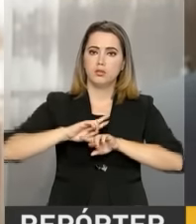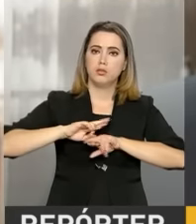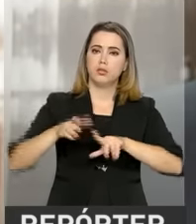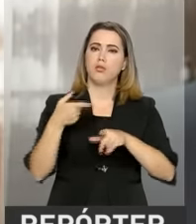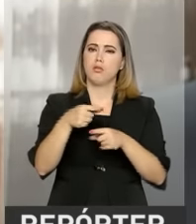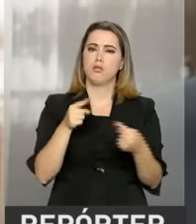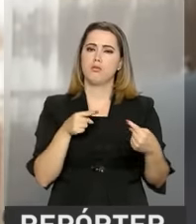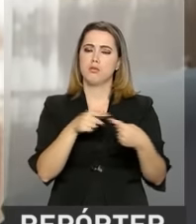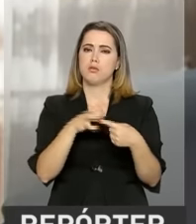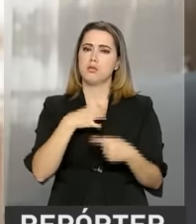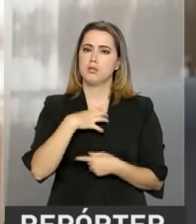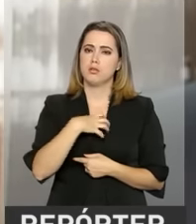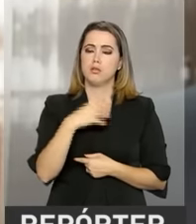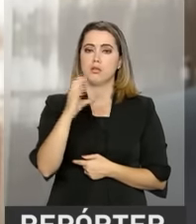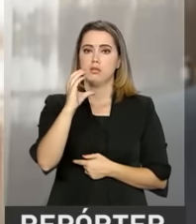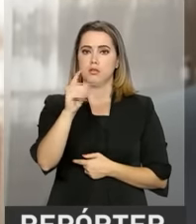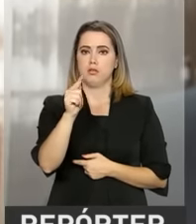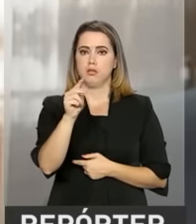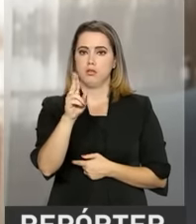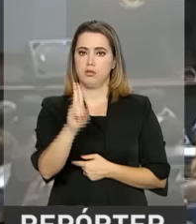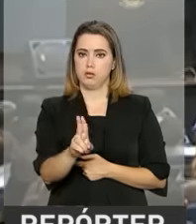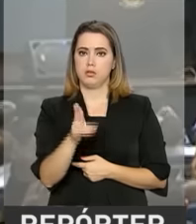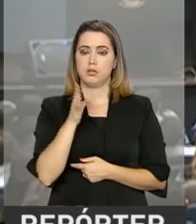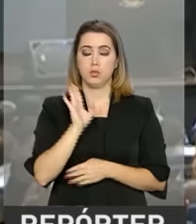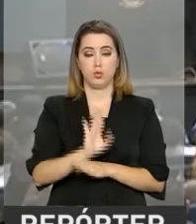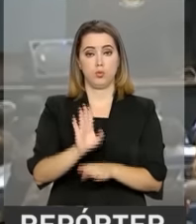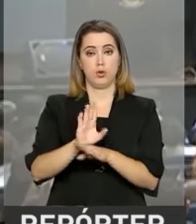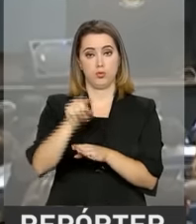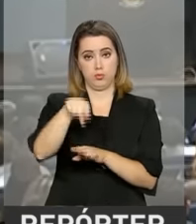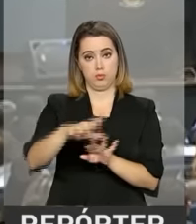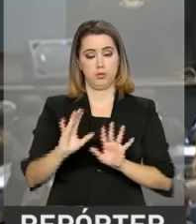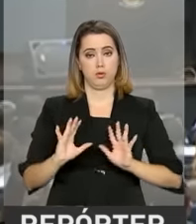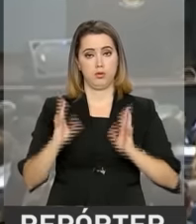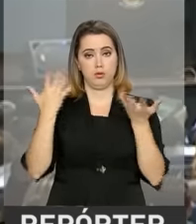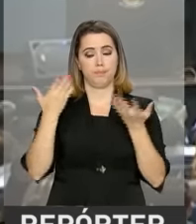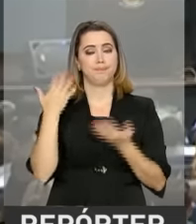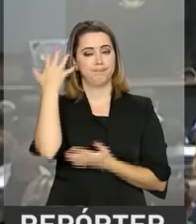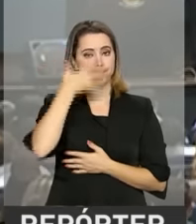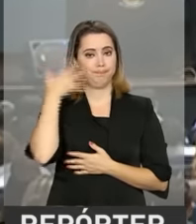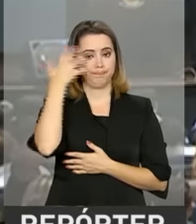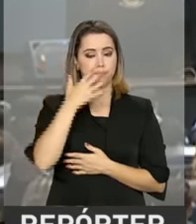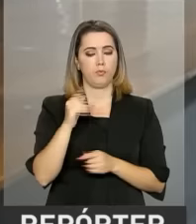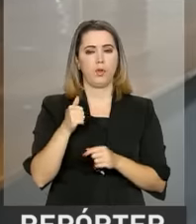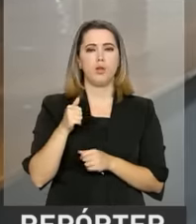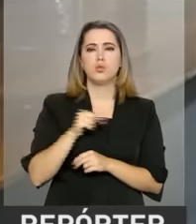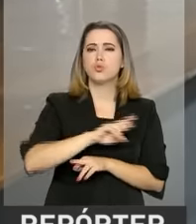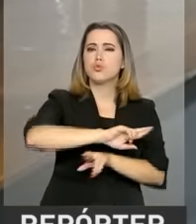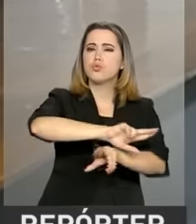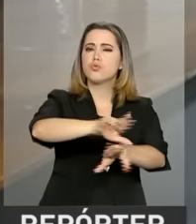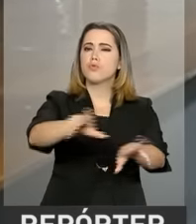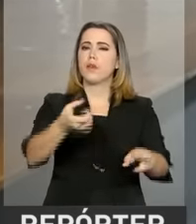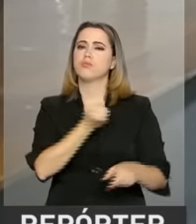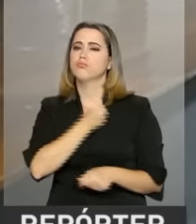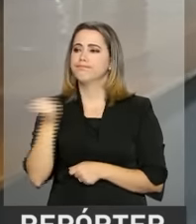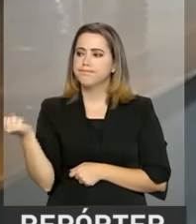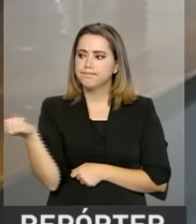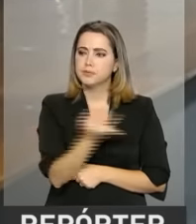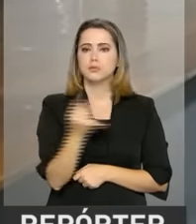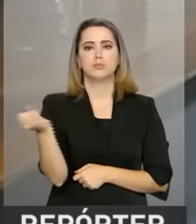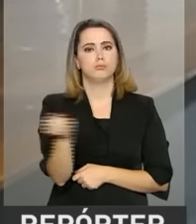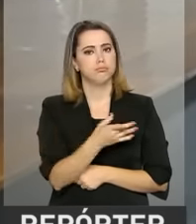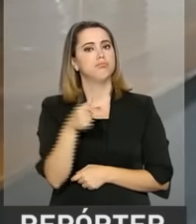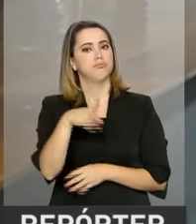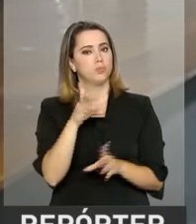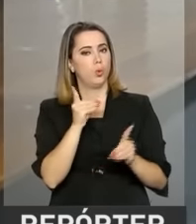nesse sentido que a Controladoria comparece com esse evento. Mais de 3.600 prefeitos, secretários e funcionários municipais participaram